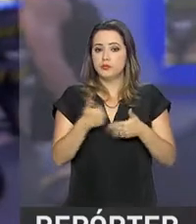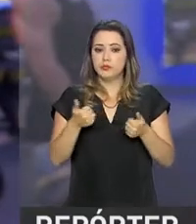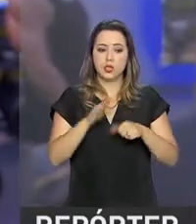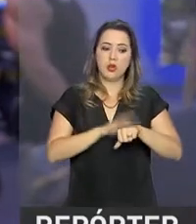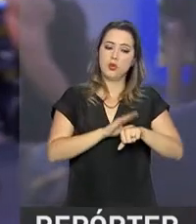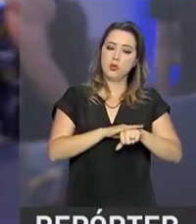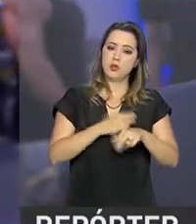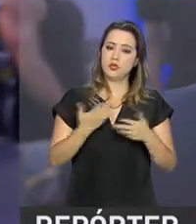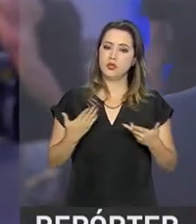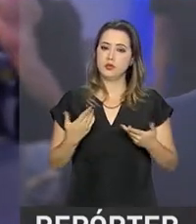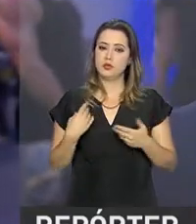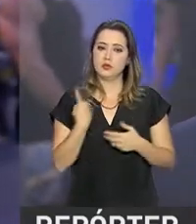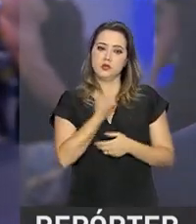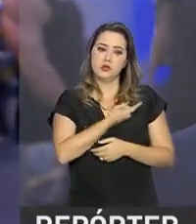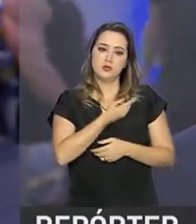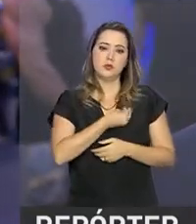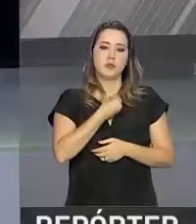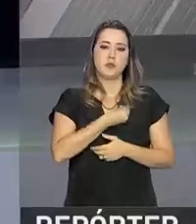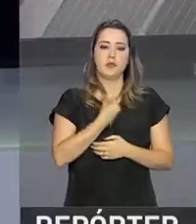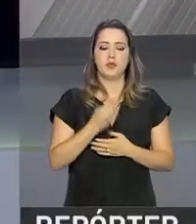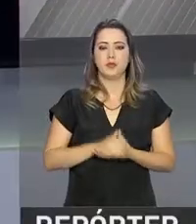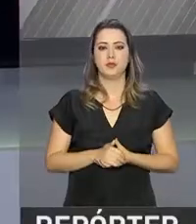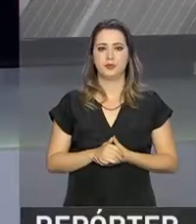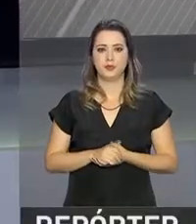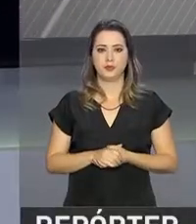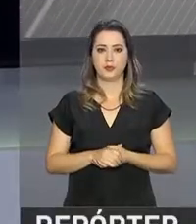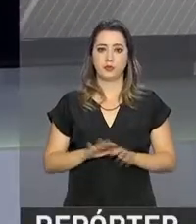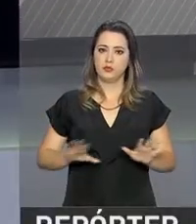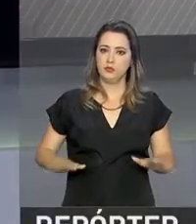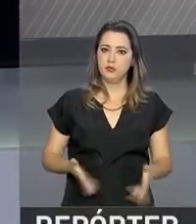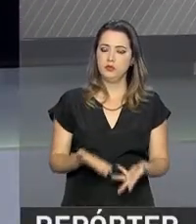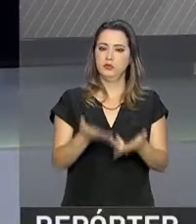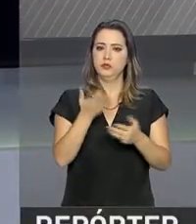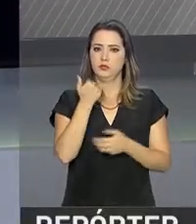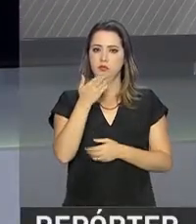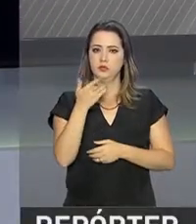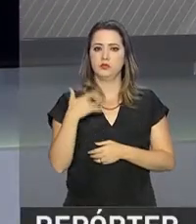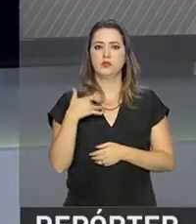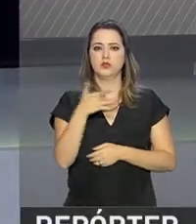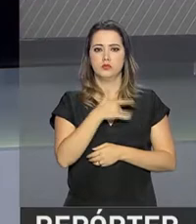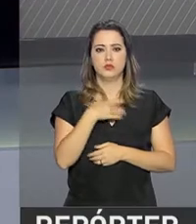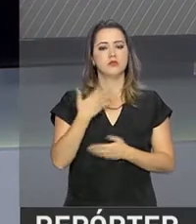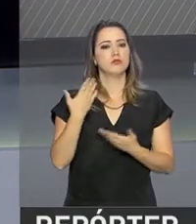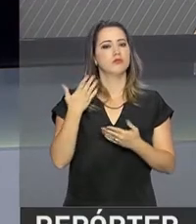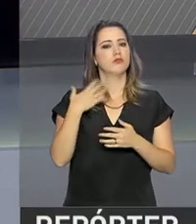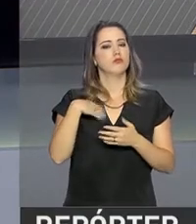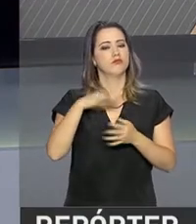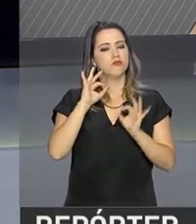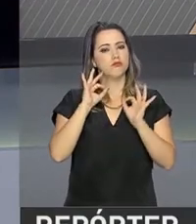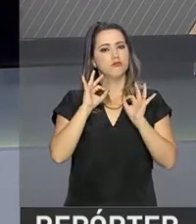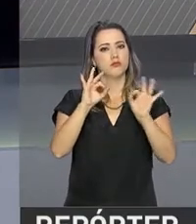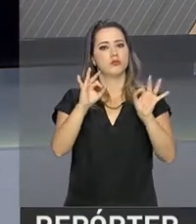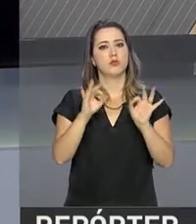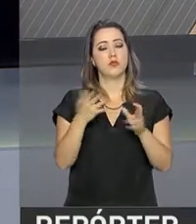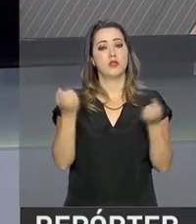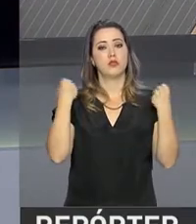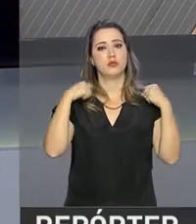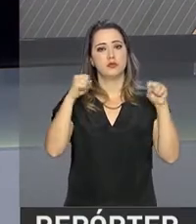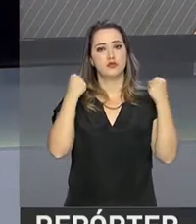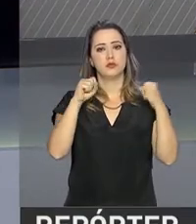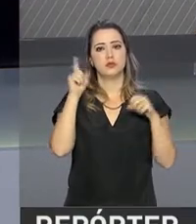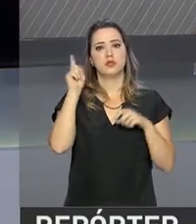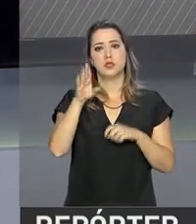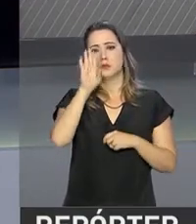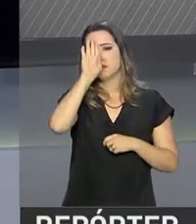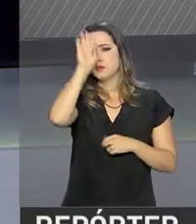horário é meu estilo de vida e incentivo para uma alimentação saudável e balanceada ea prática de atividades